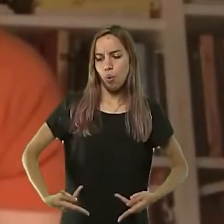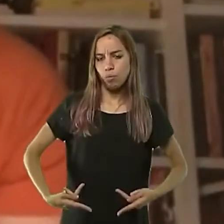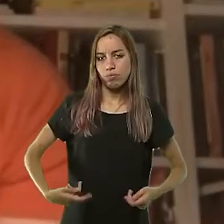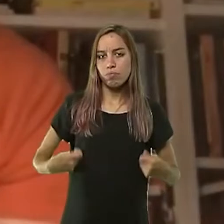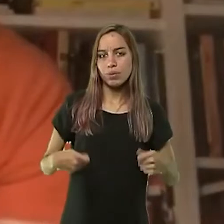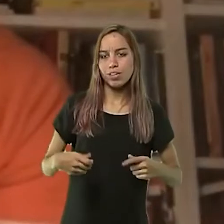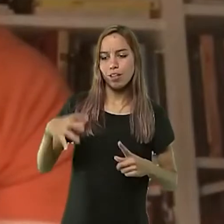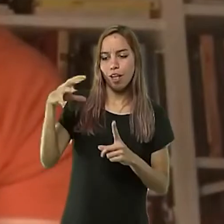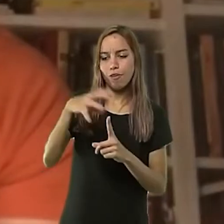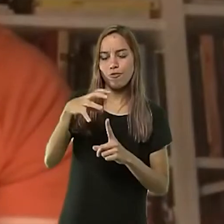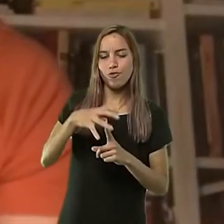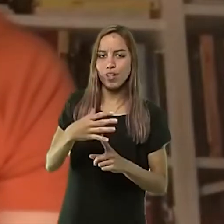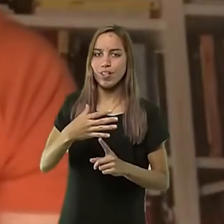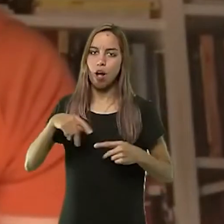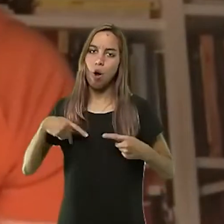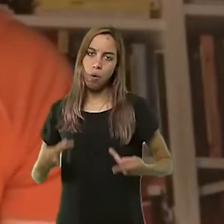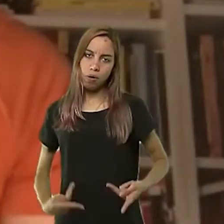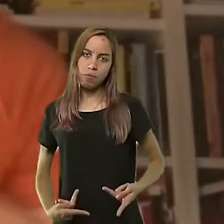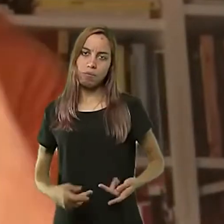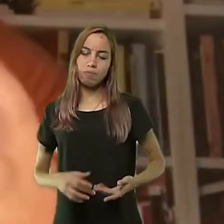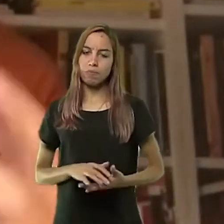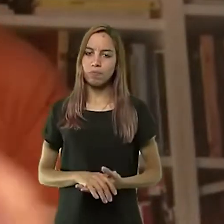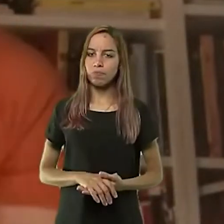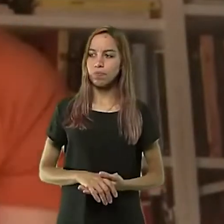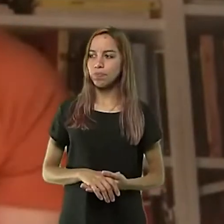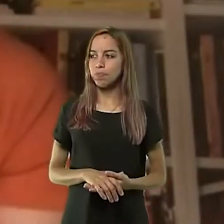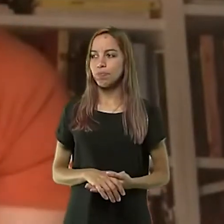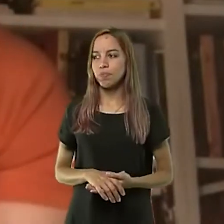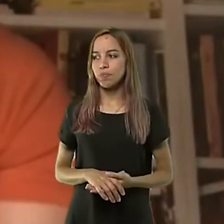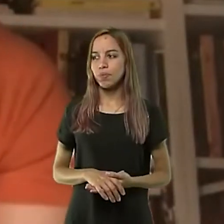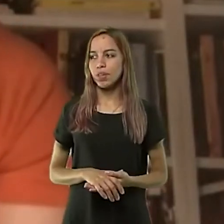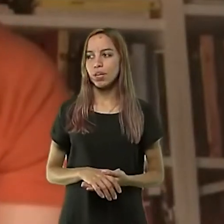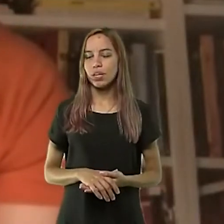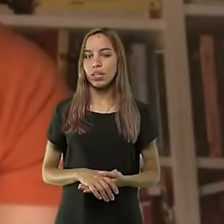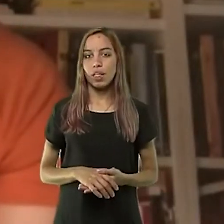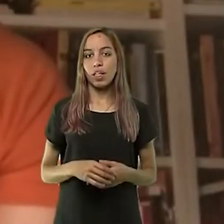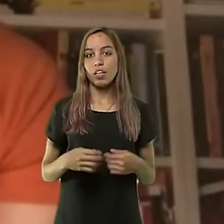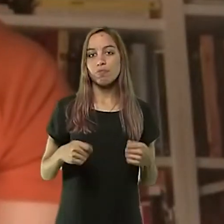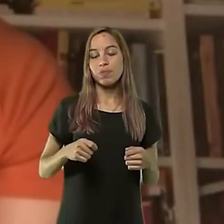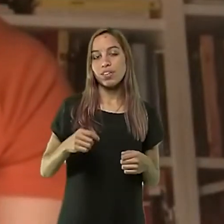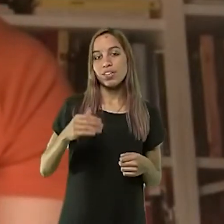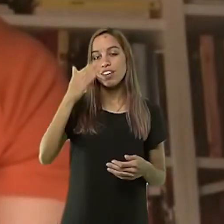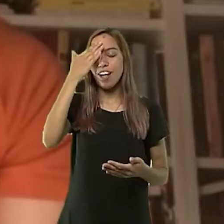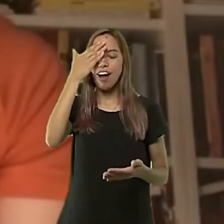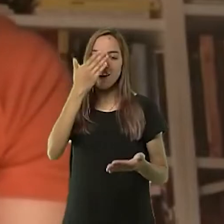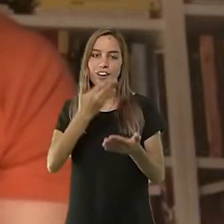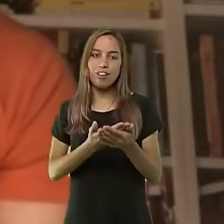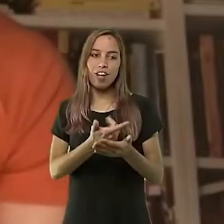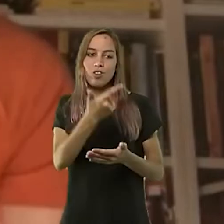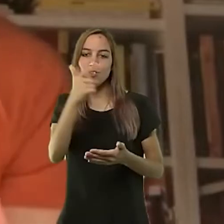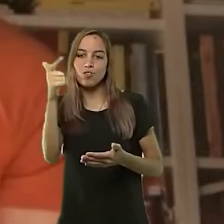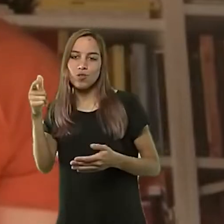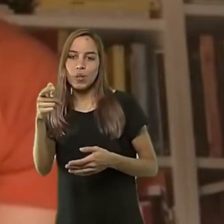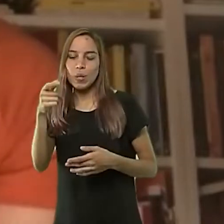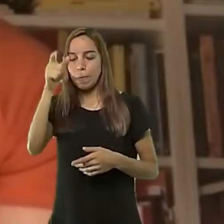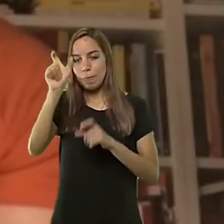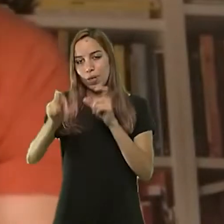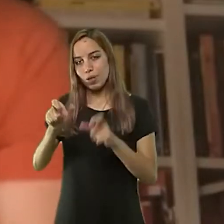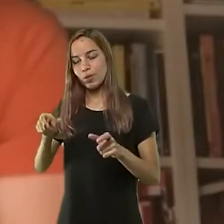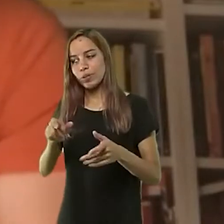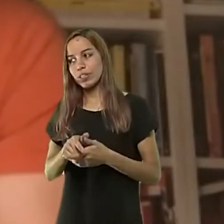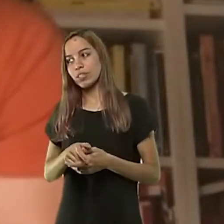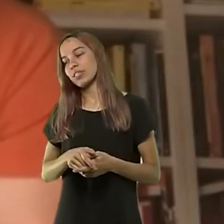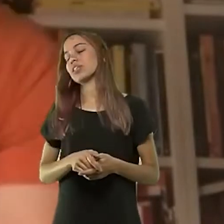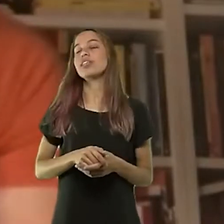eu preciso de outros seres humanos. E preciso que haja essa crença no outro. E a boneca de Kokoschka é muito sobre isso,